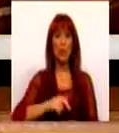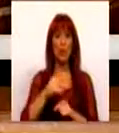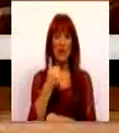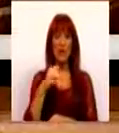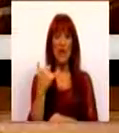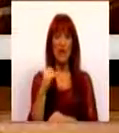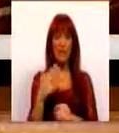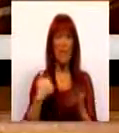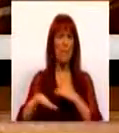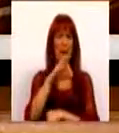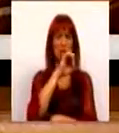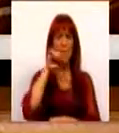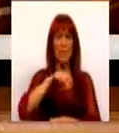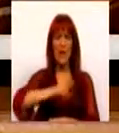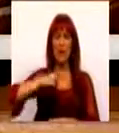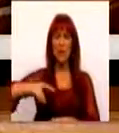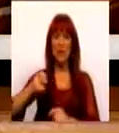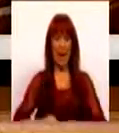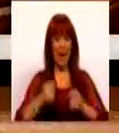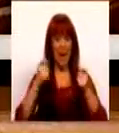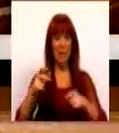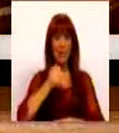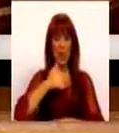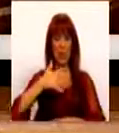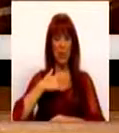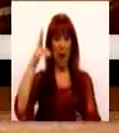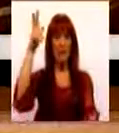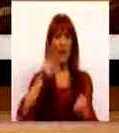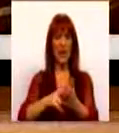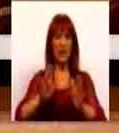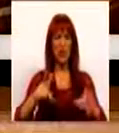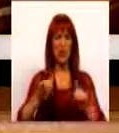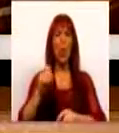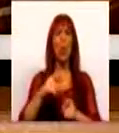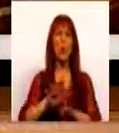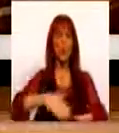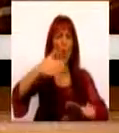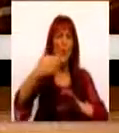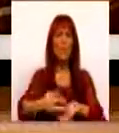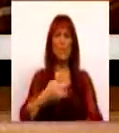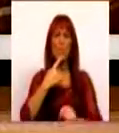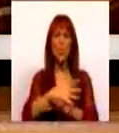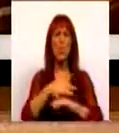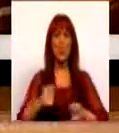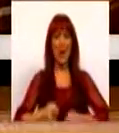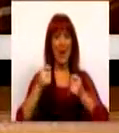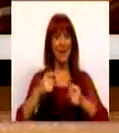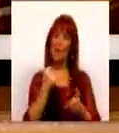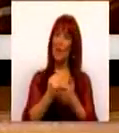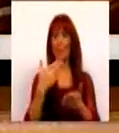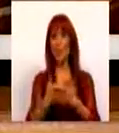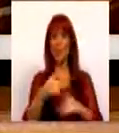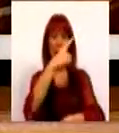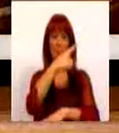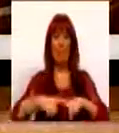mais de 8 mil milhões de euros de investimentos empresariais aprovados, ou com o reforço substancial dos investimentos apoiados de